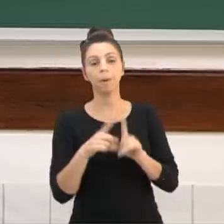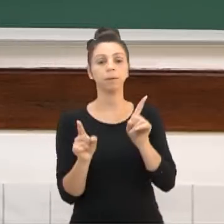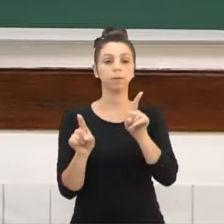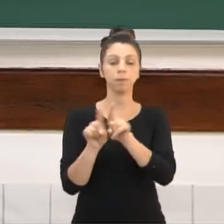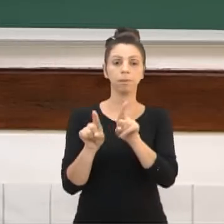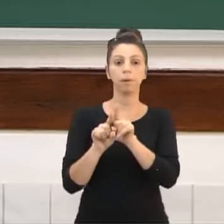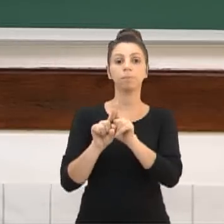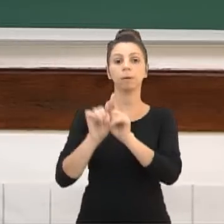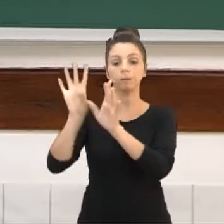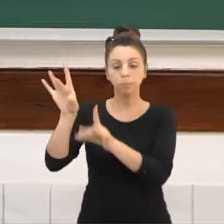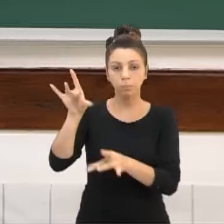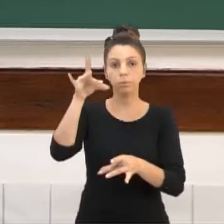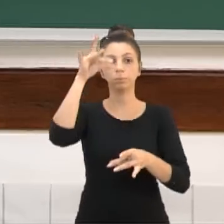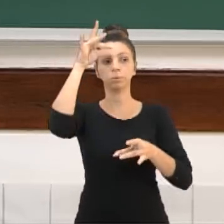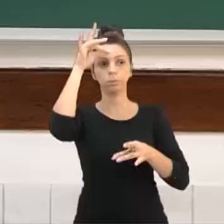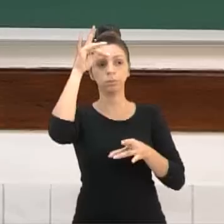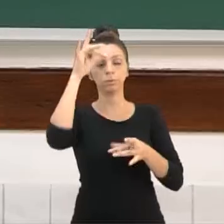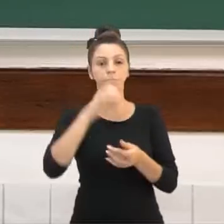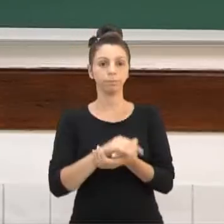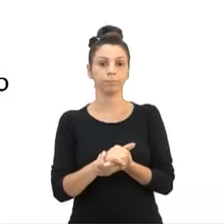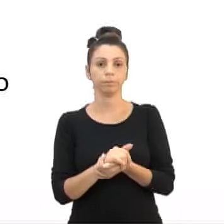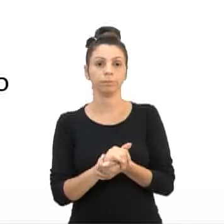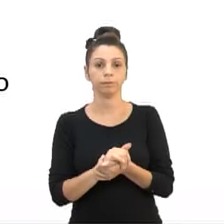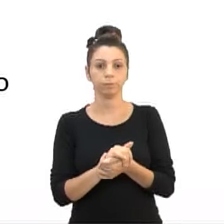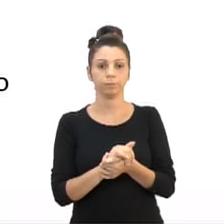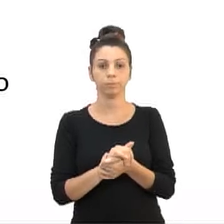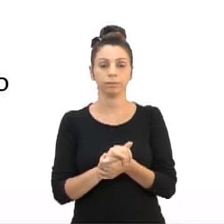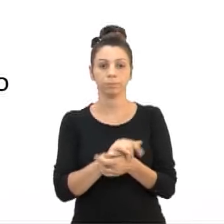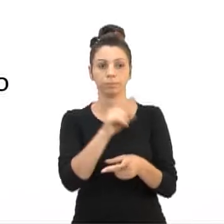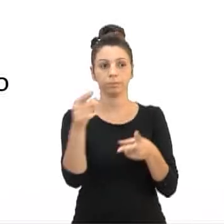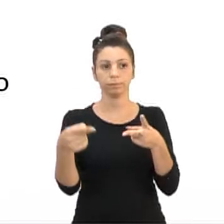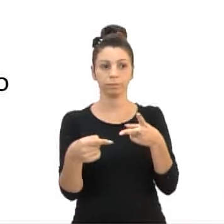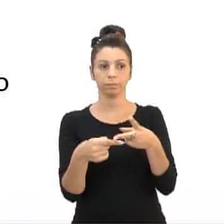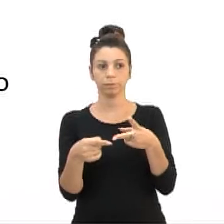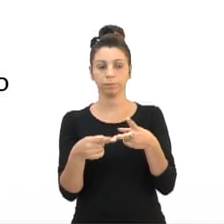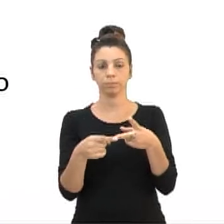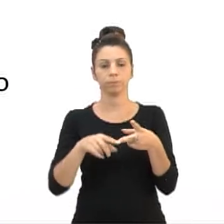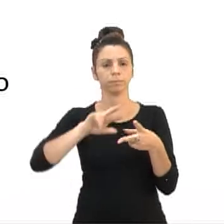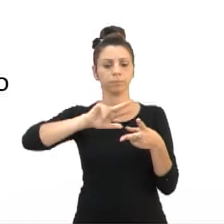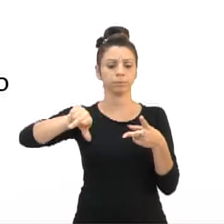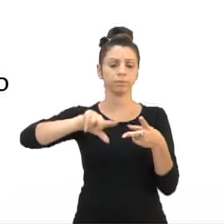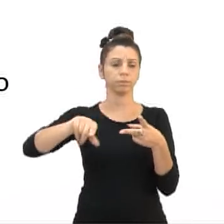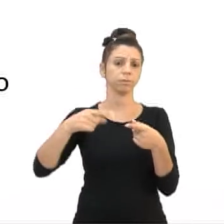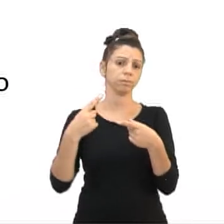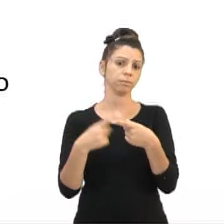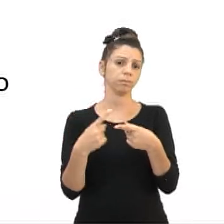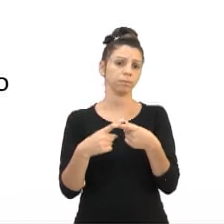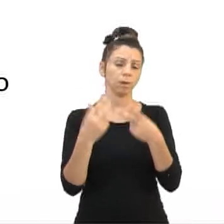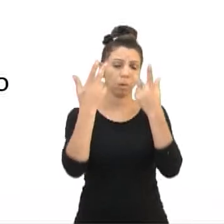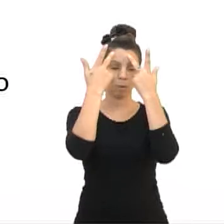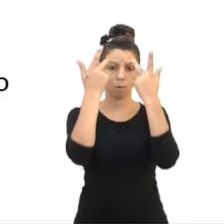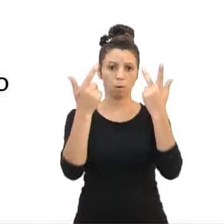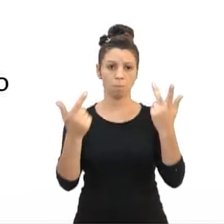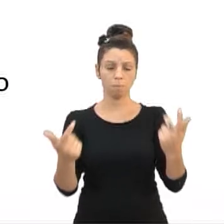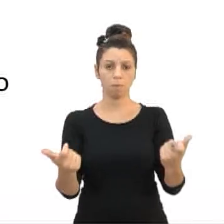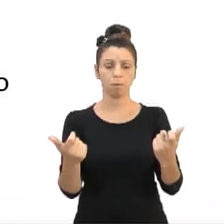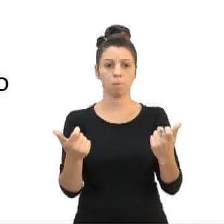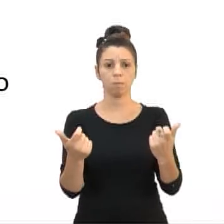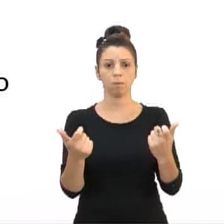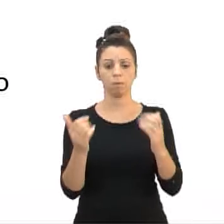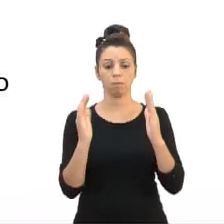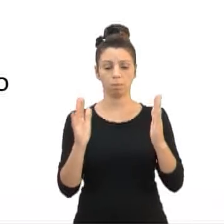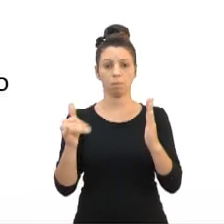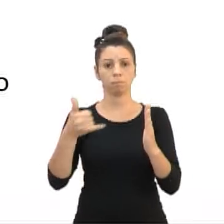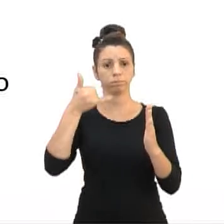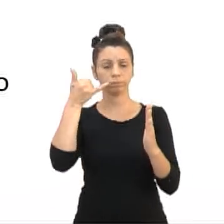gente inferir que na segunda alternativa, que diz aqui, não, pois é comum ouvir a expressão módulo no aparelho